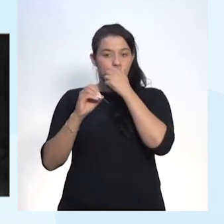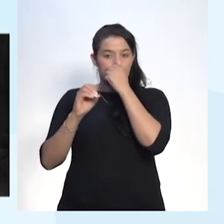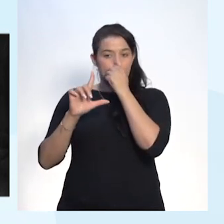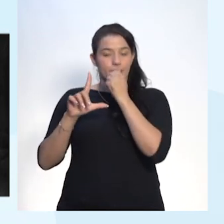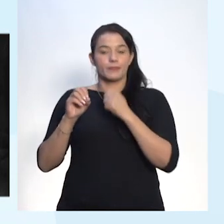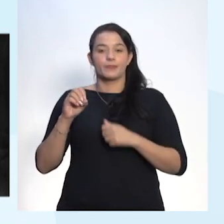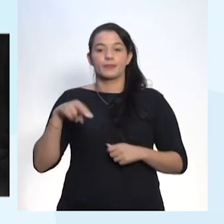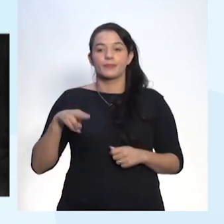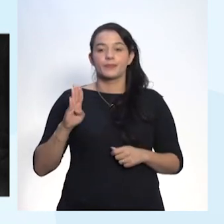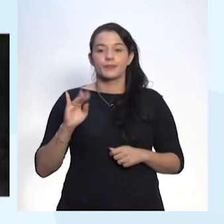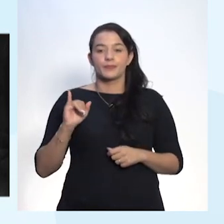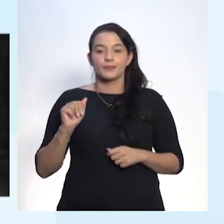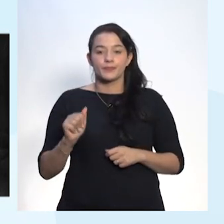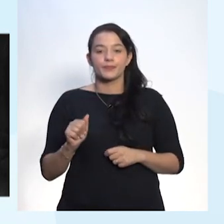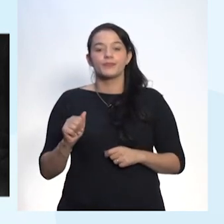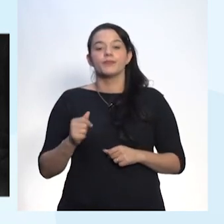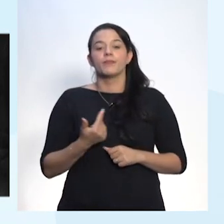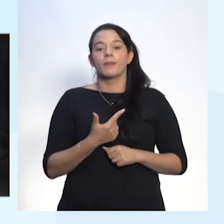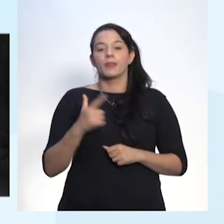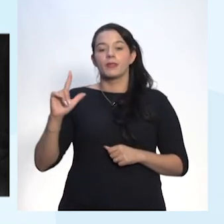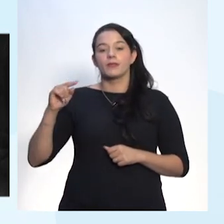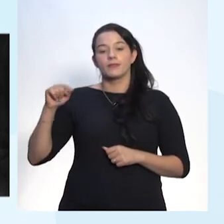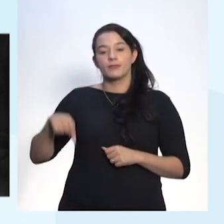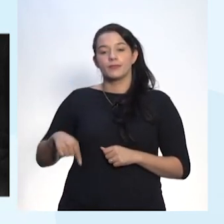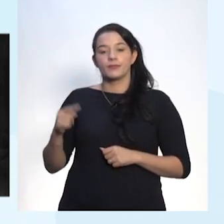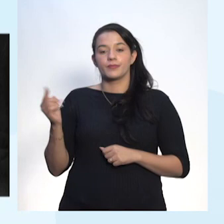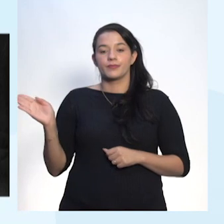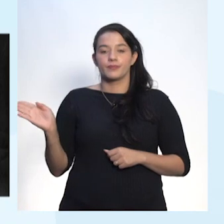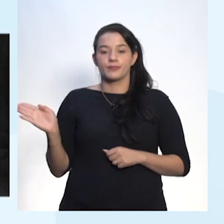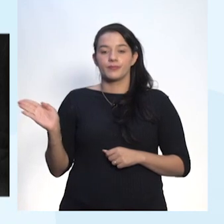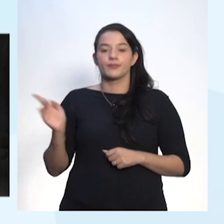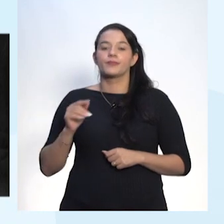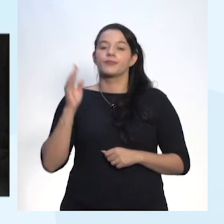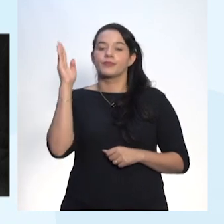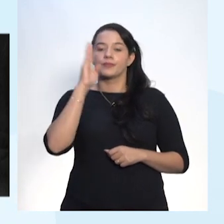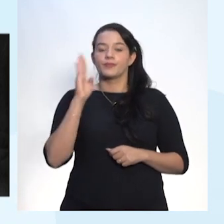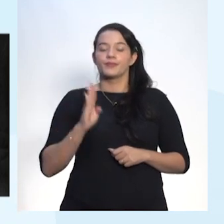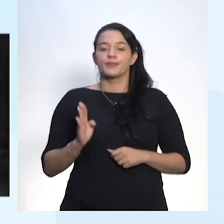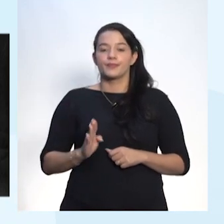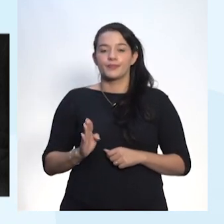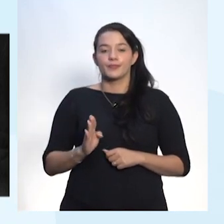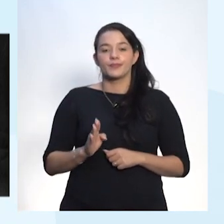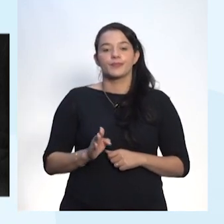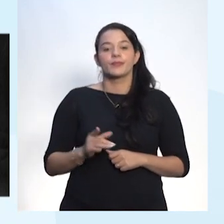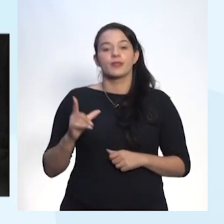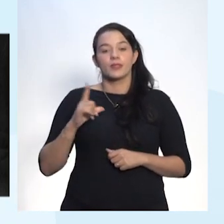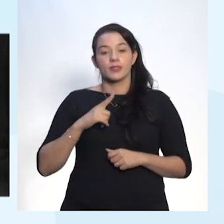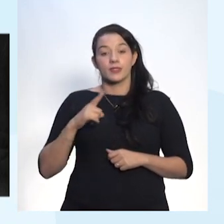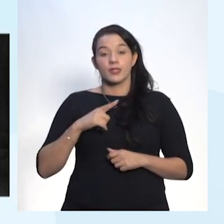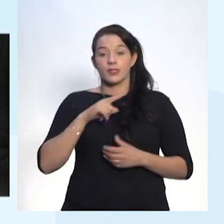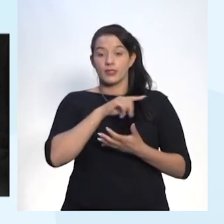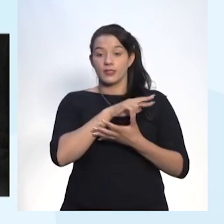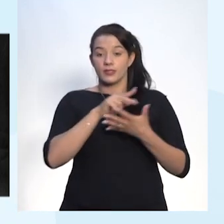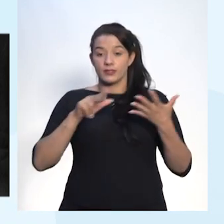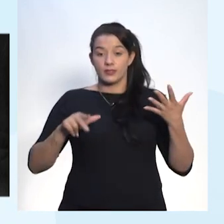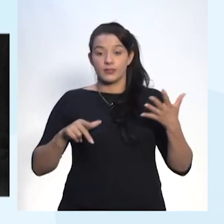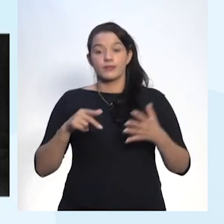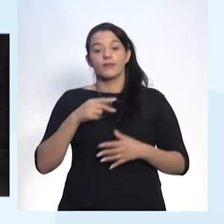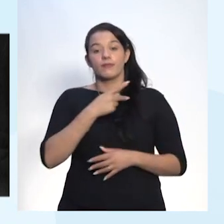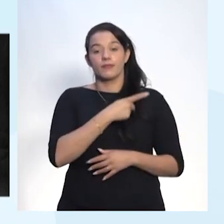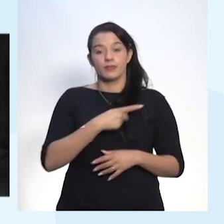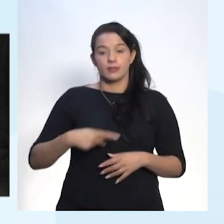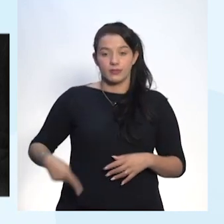Gustavo Rojas Pinilla, e o Getúlio Vargas no Brasil. Então, esses